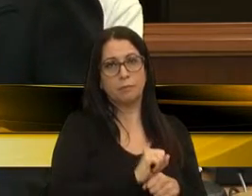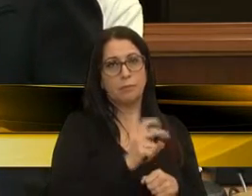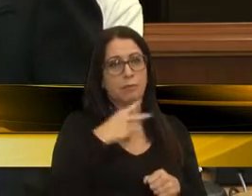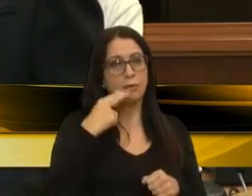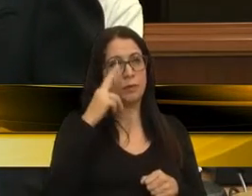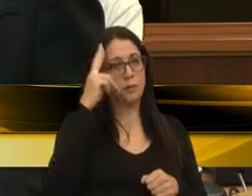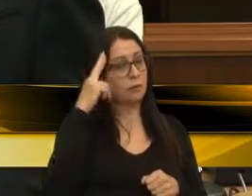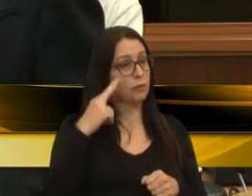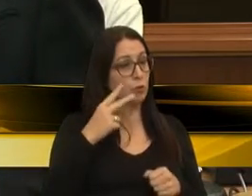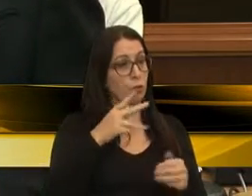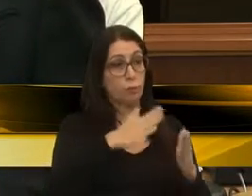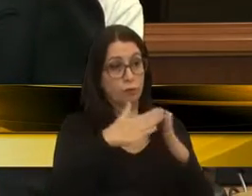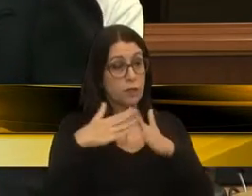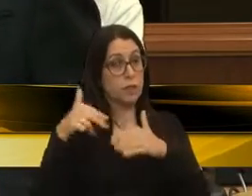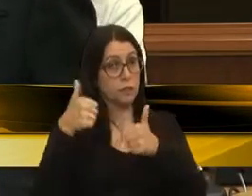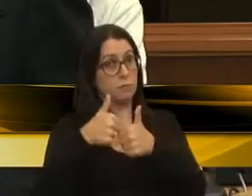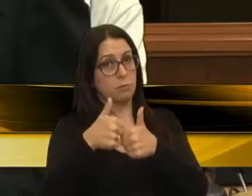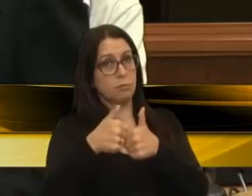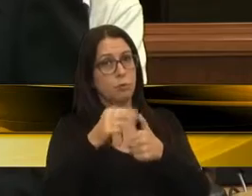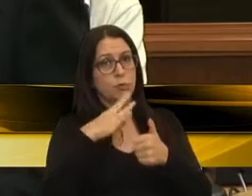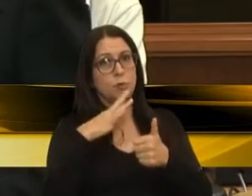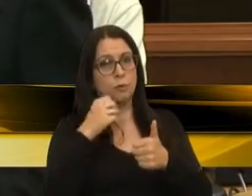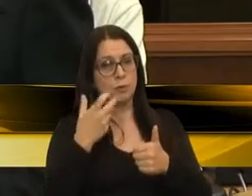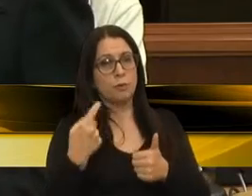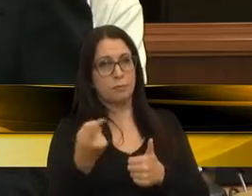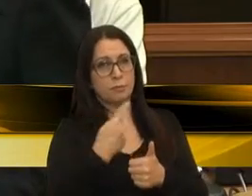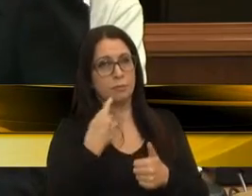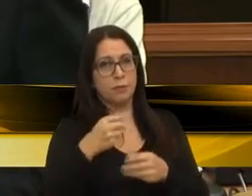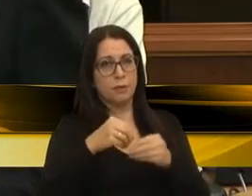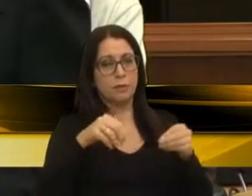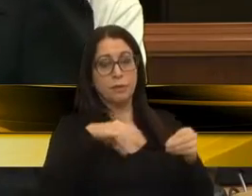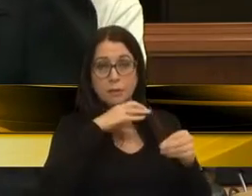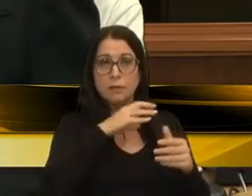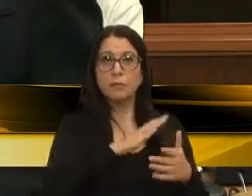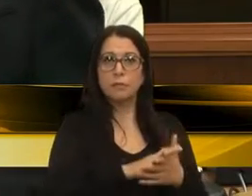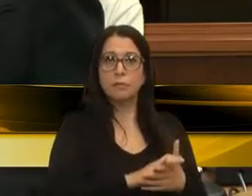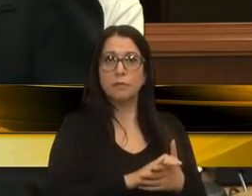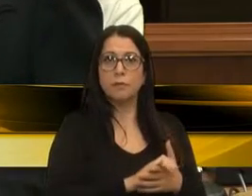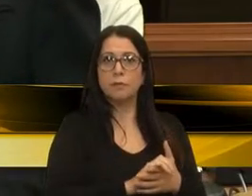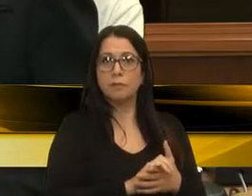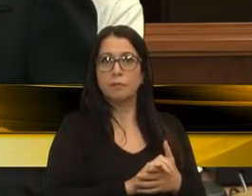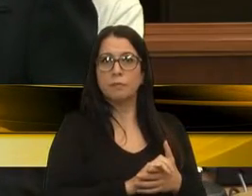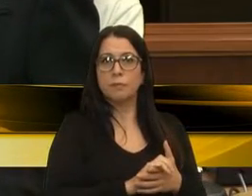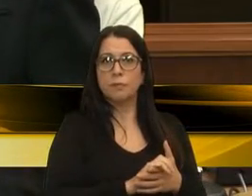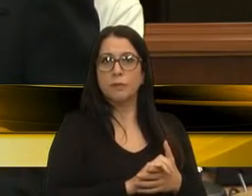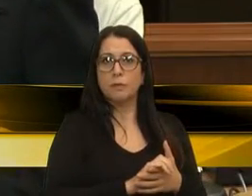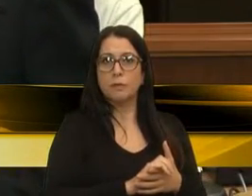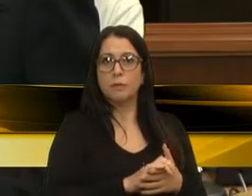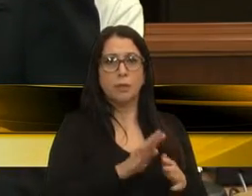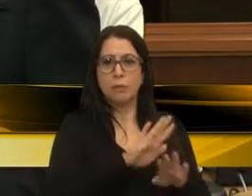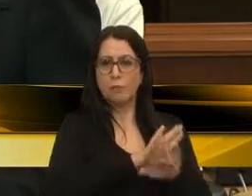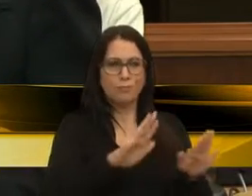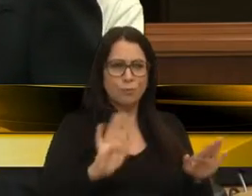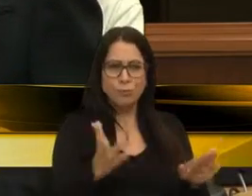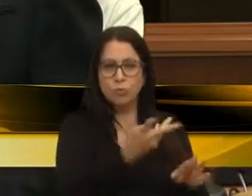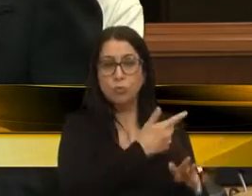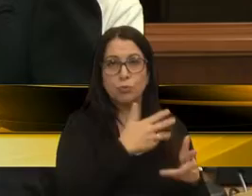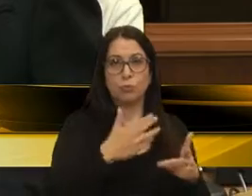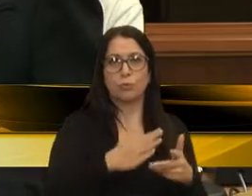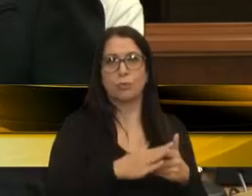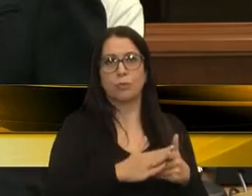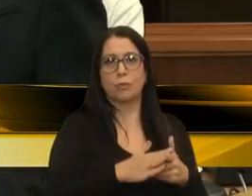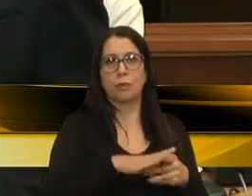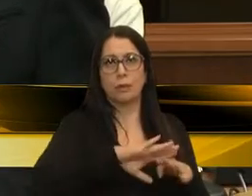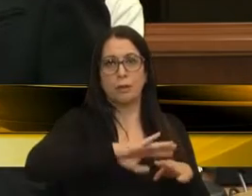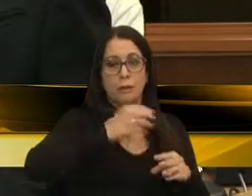Rafael, estou como vizinho ali, eu acho até que conhecia bem o terreno aí, coisas, mas foi uma devastação ali, né? Está